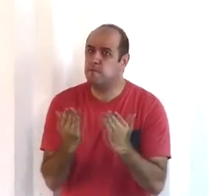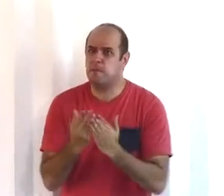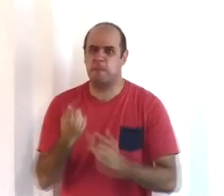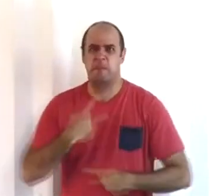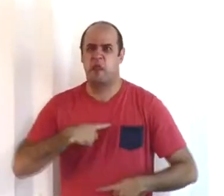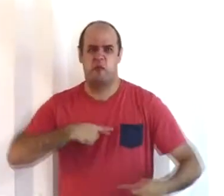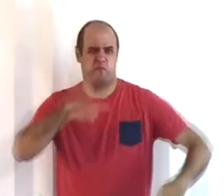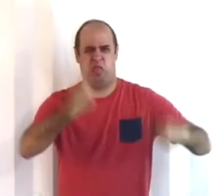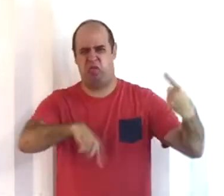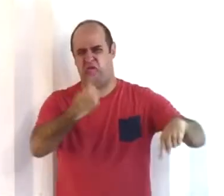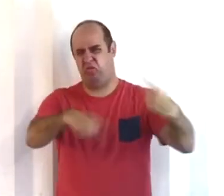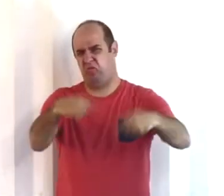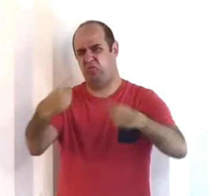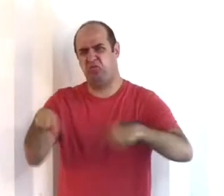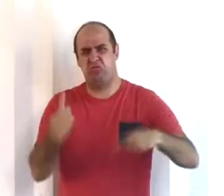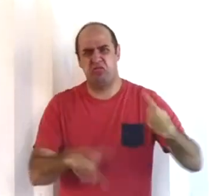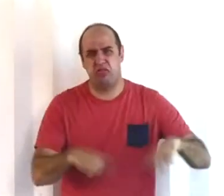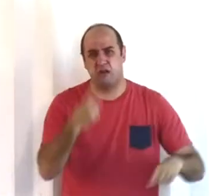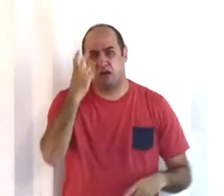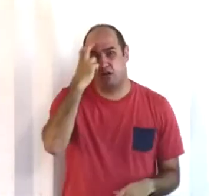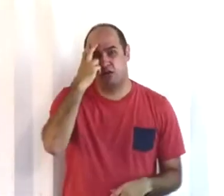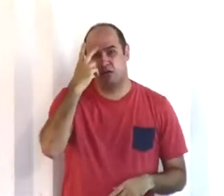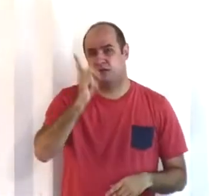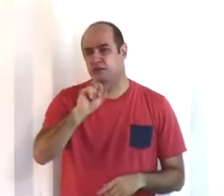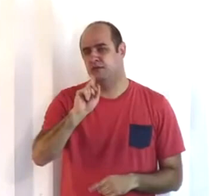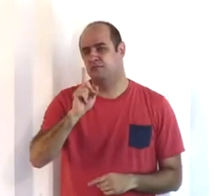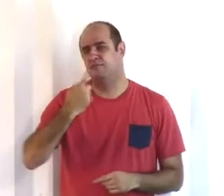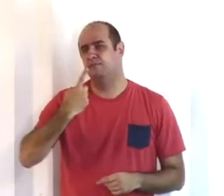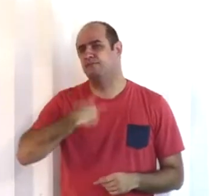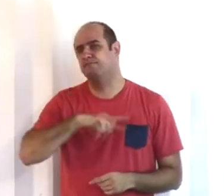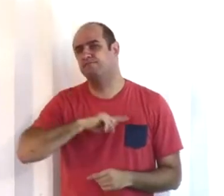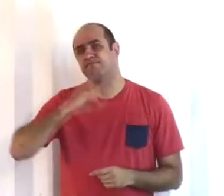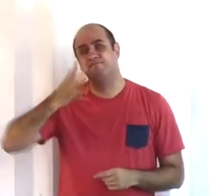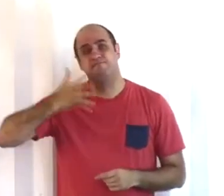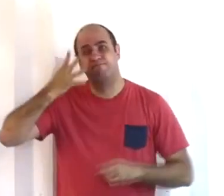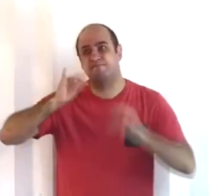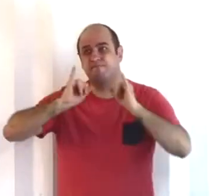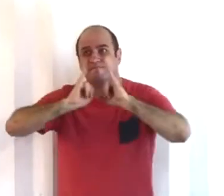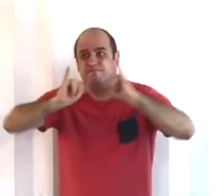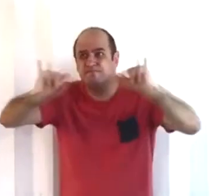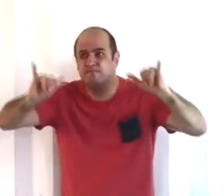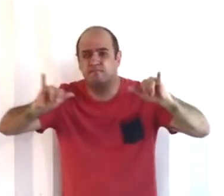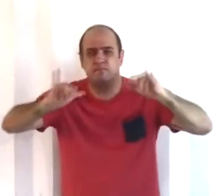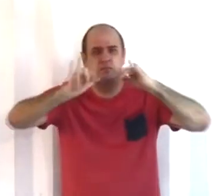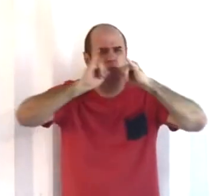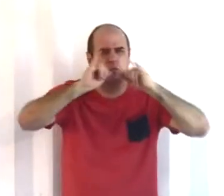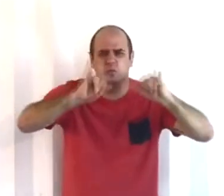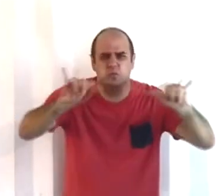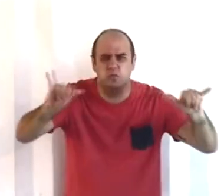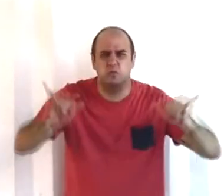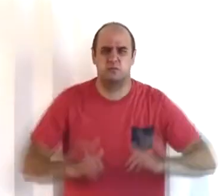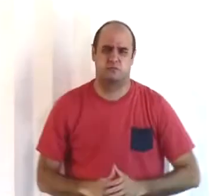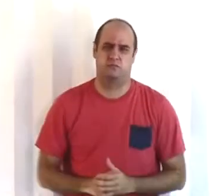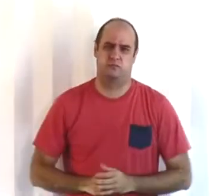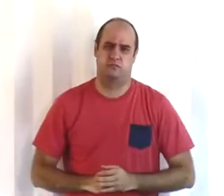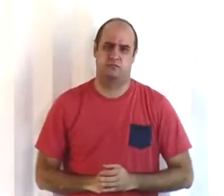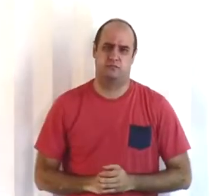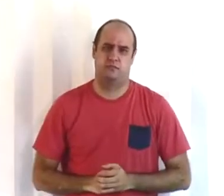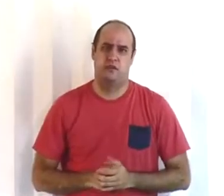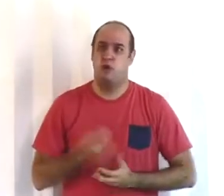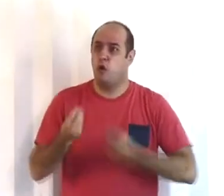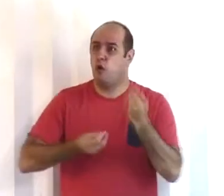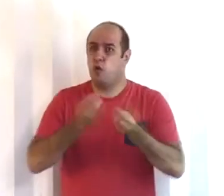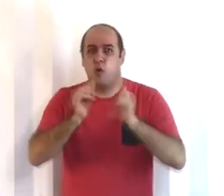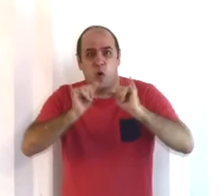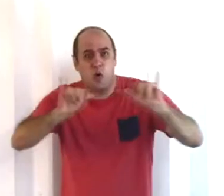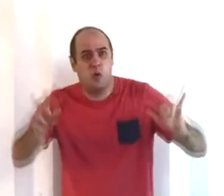debatedores com as nossas culturas, nós somos pregadores. Nós anunciamos ao mundo a nossa firmeza ao Senhor. Como é que nós podemos demonstrar